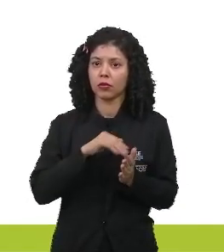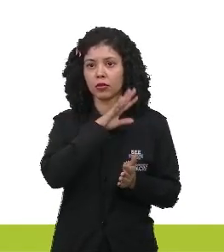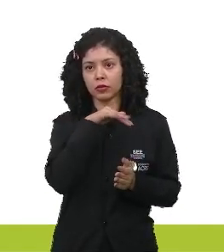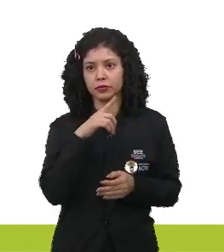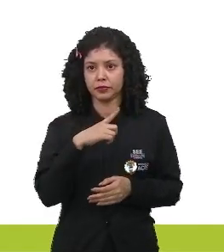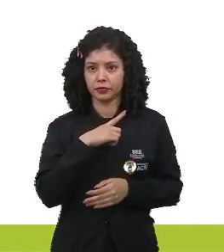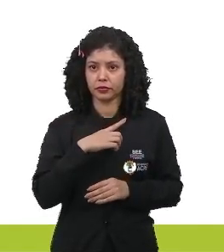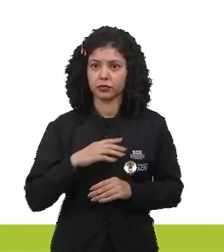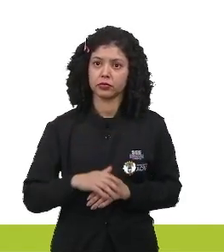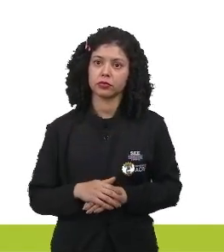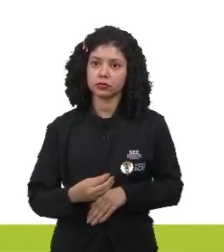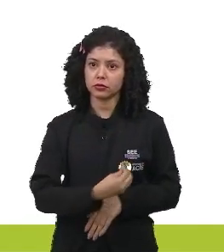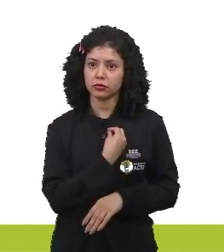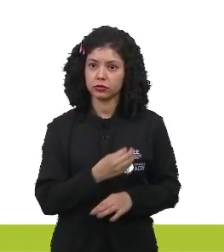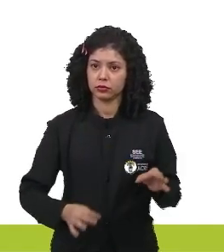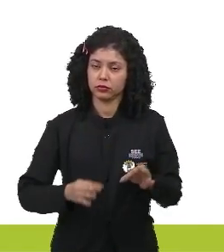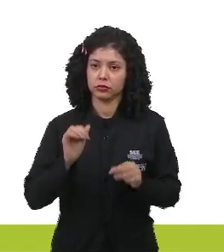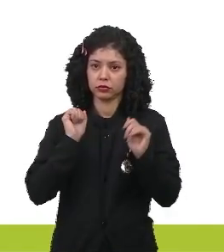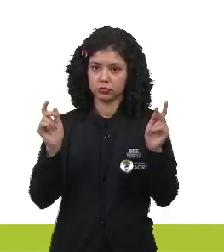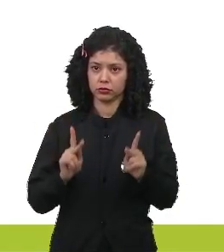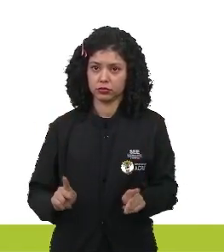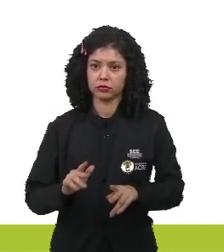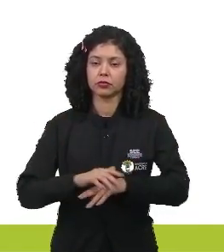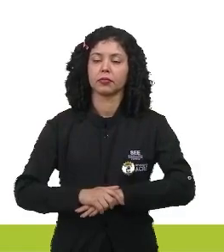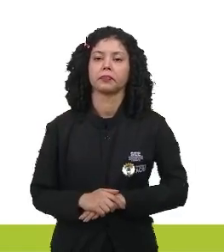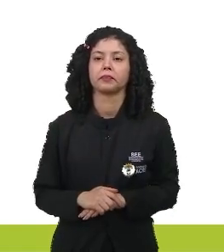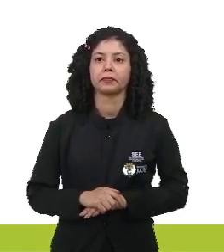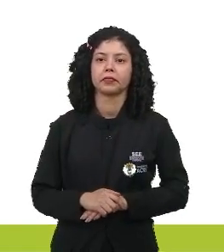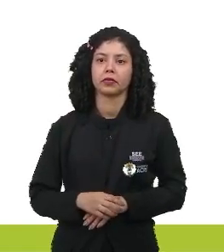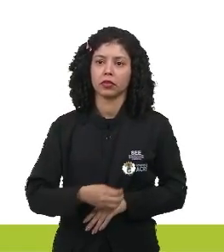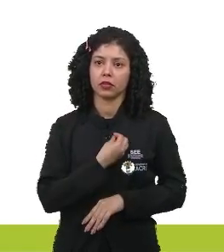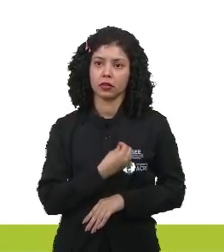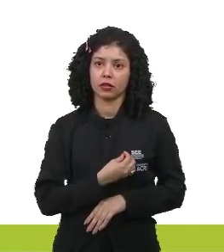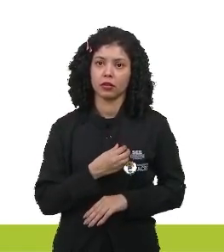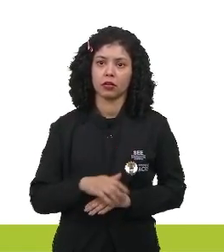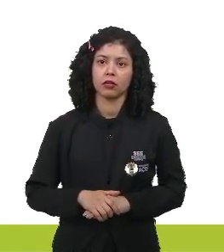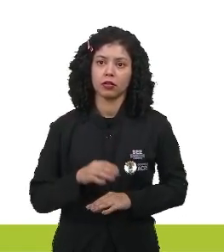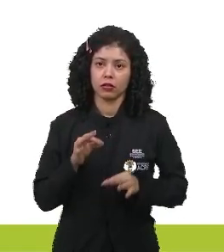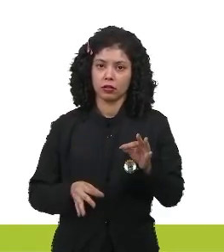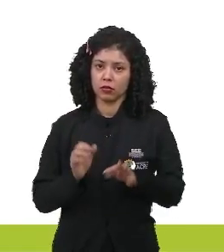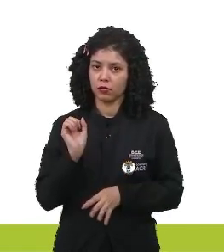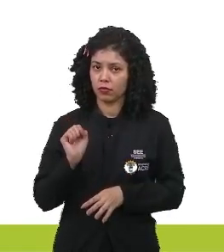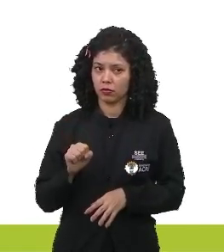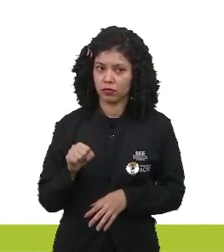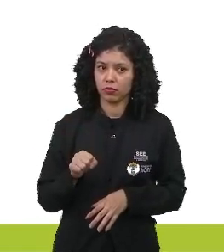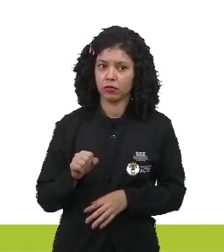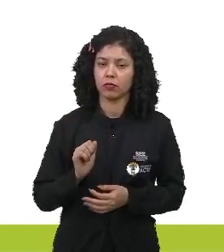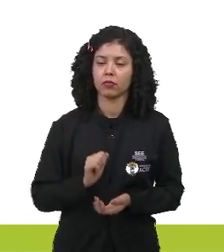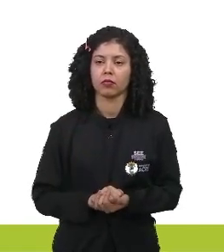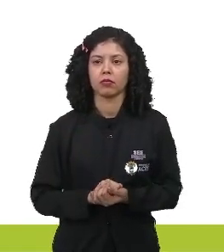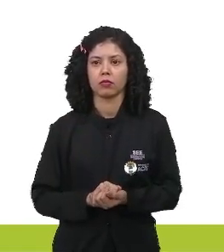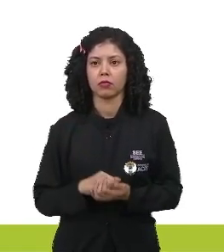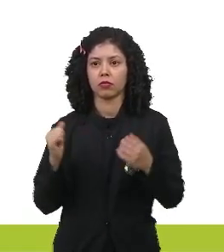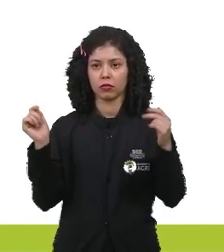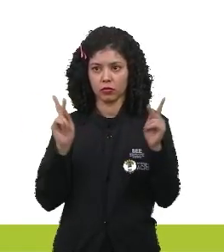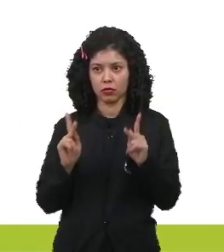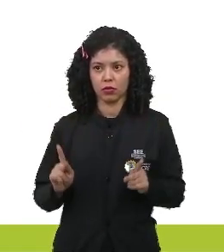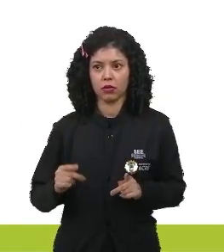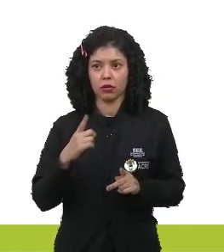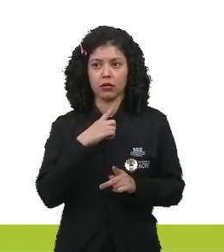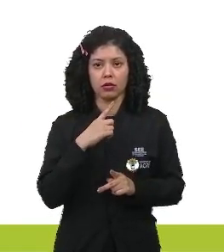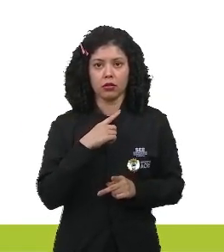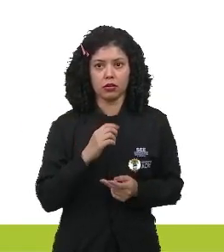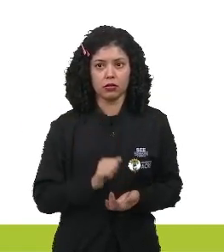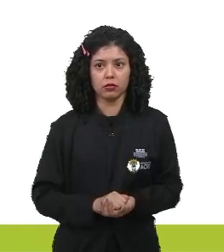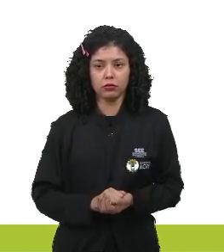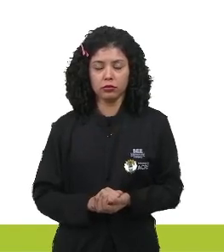devem ter vida justiça e paz vida e justiça São de Robs a paz nós podemos